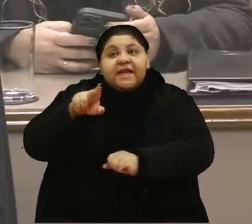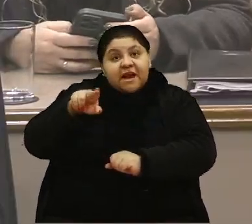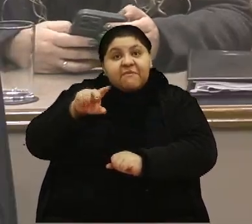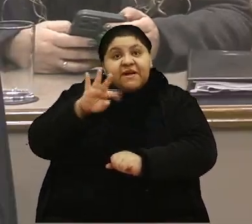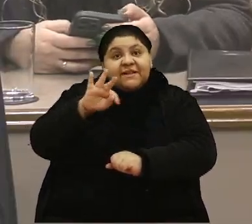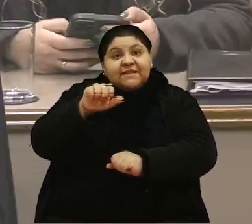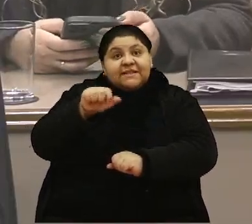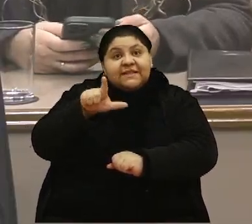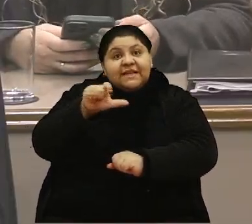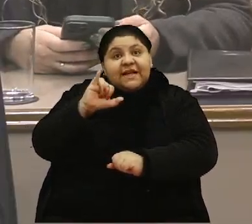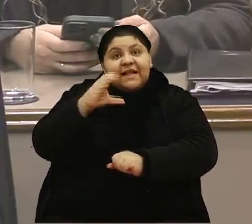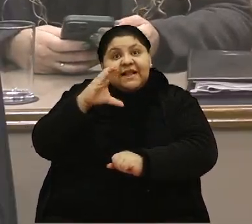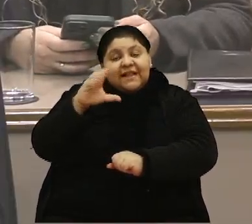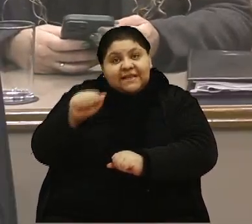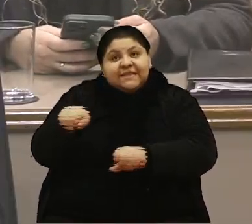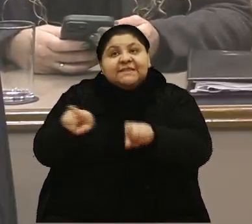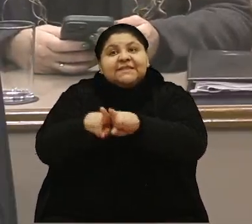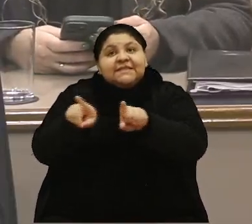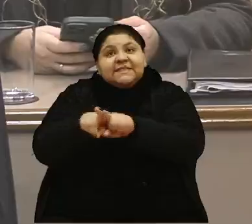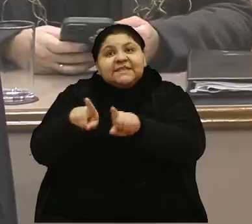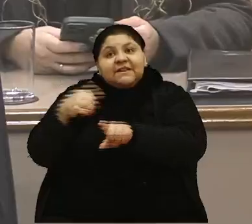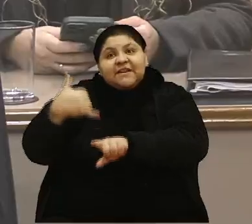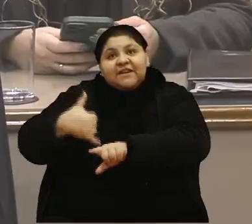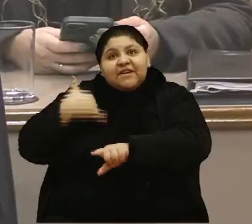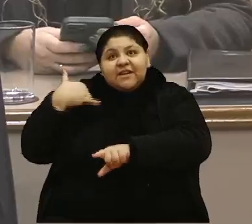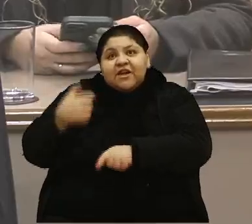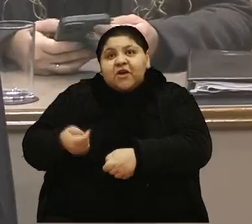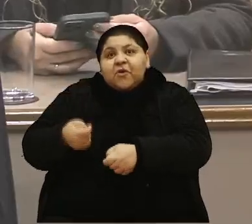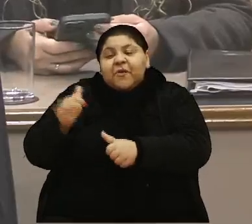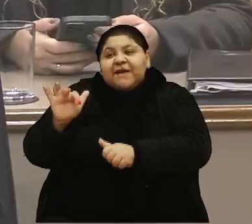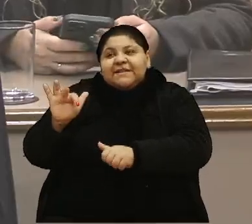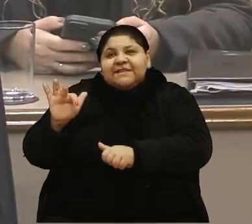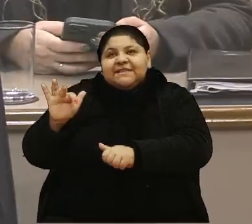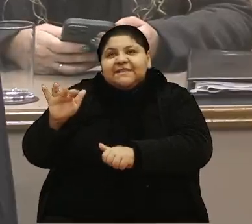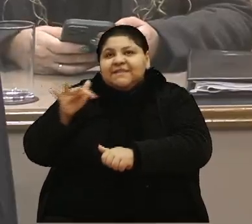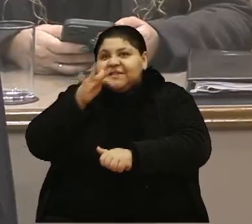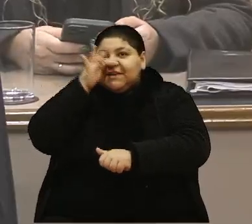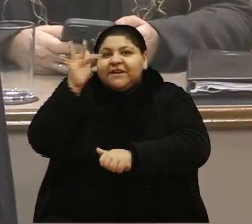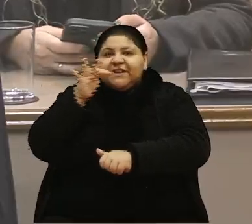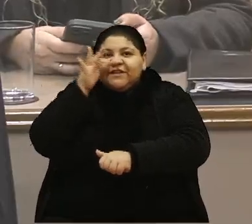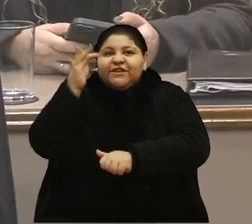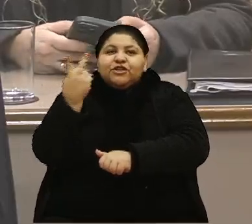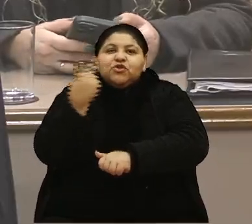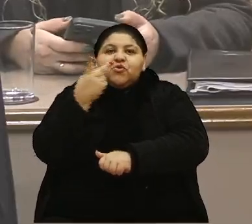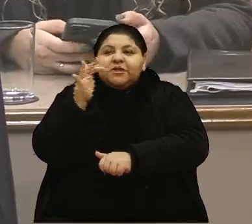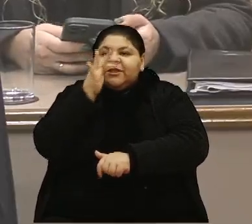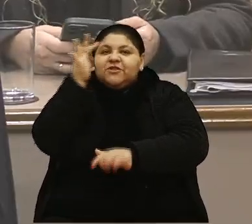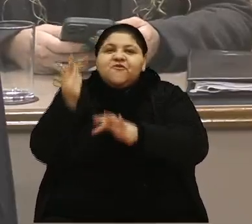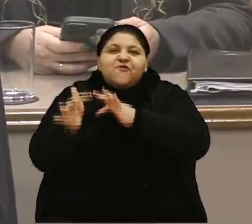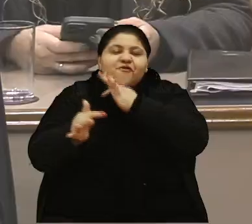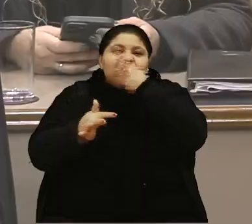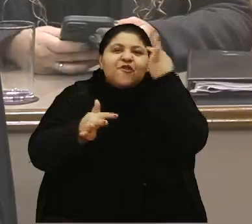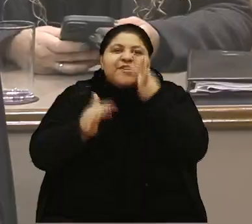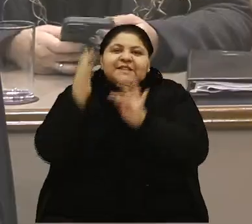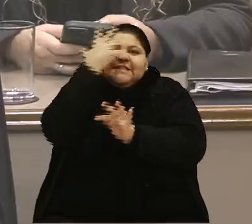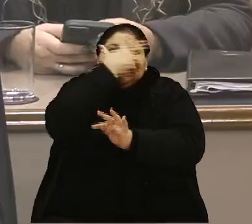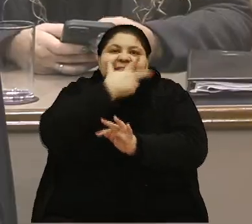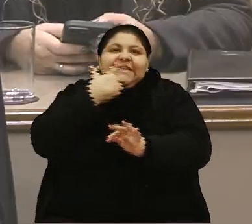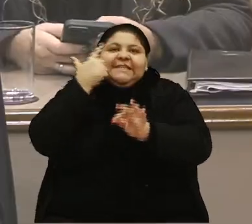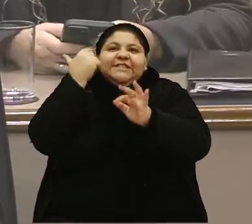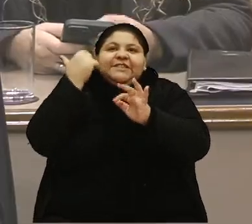que também aniversaria hoje. Quase chegando a primavera, duas flores que abrilhantam os nossos jardins